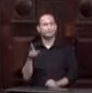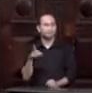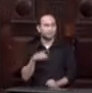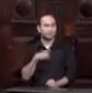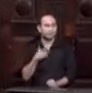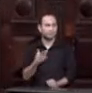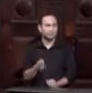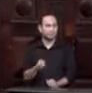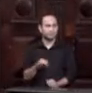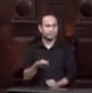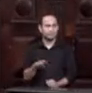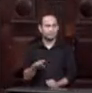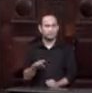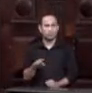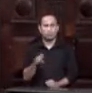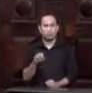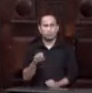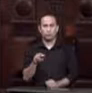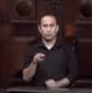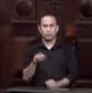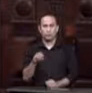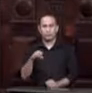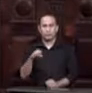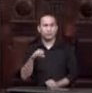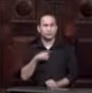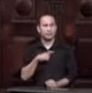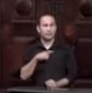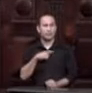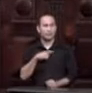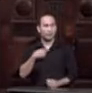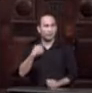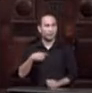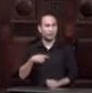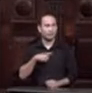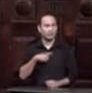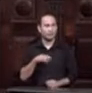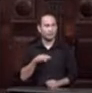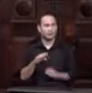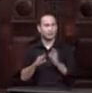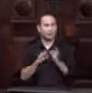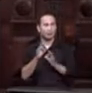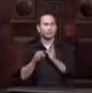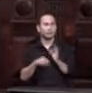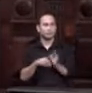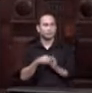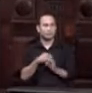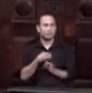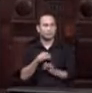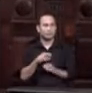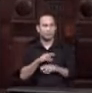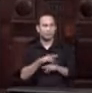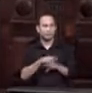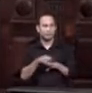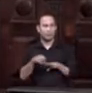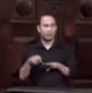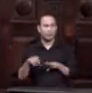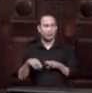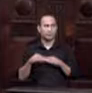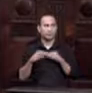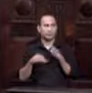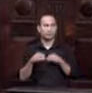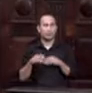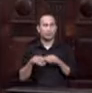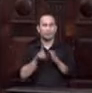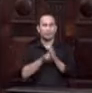estranguladas. Cito o caso da UESO, que tinha um corpo técnico de 166 profissionais, foi reduzido para menos de